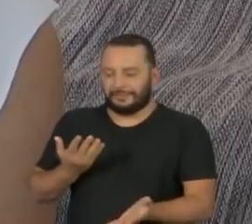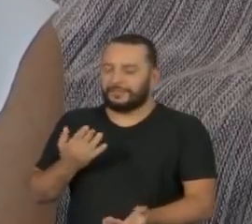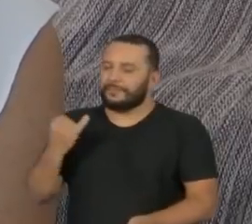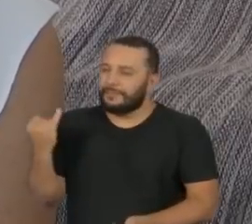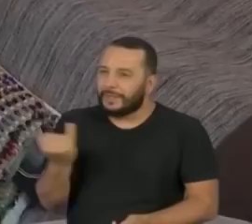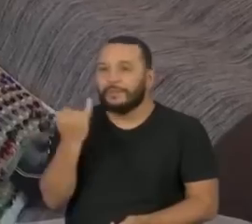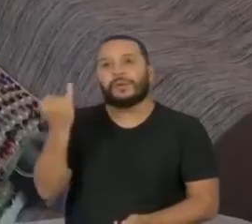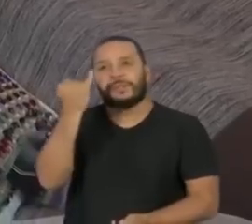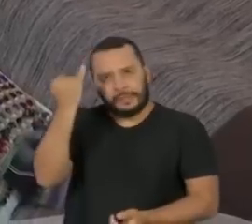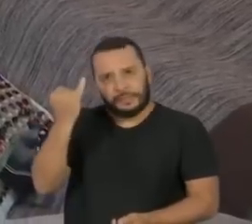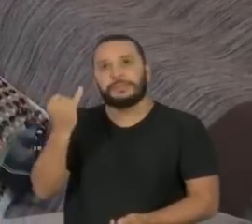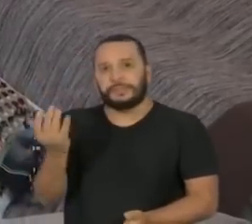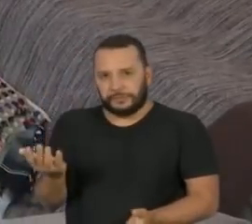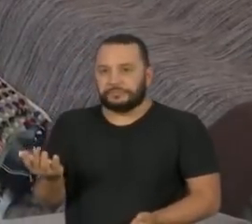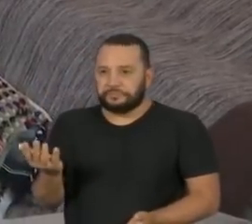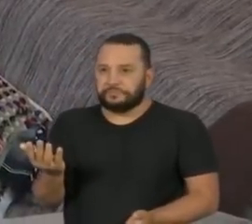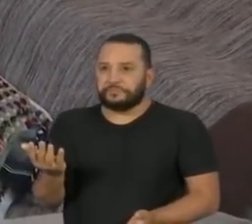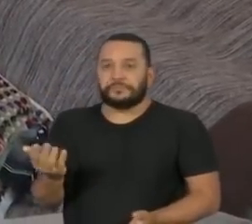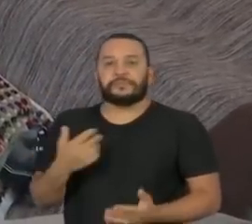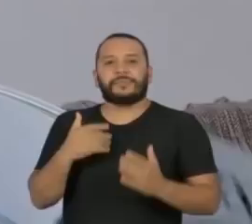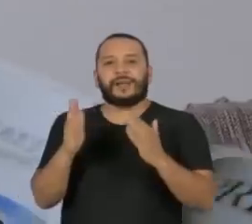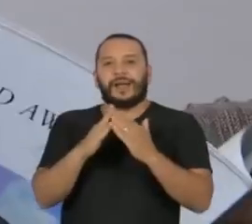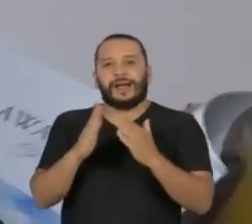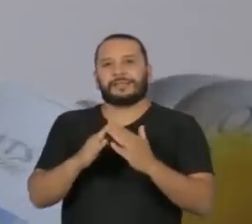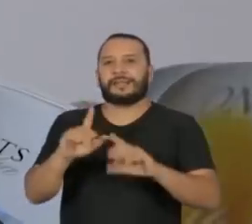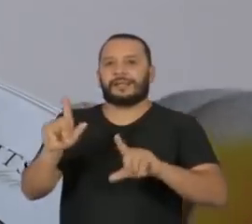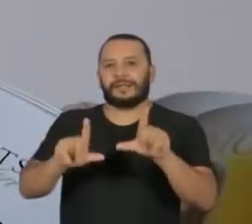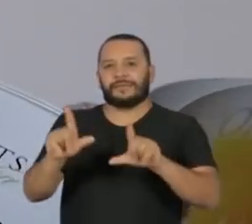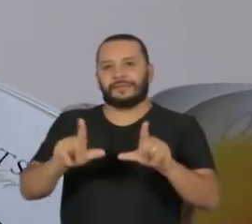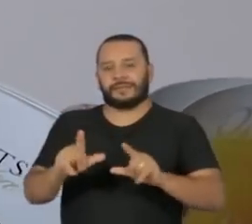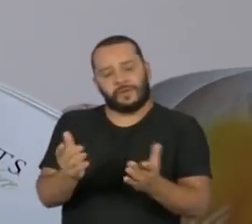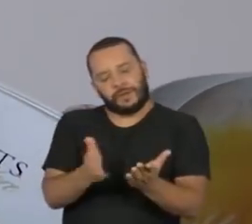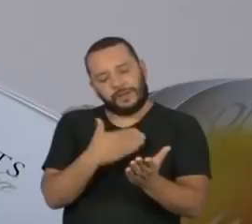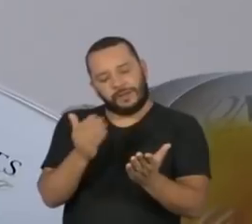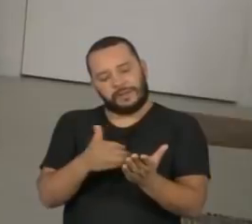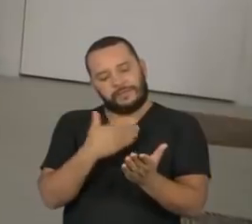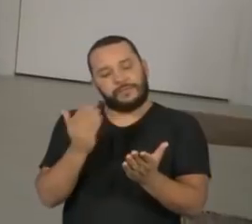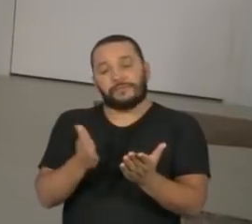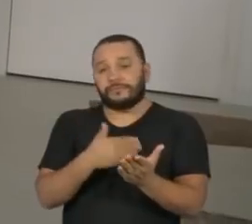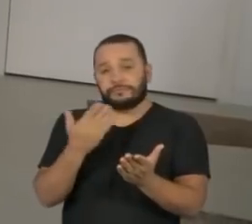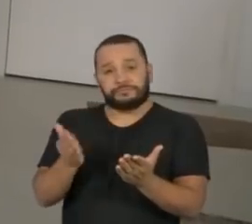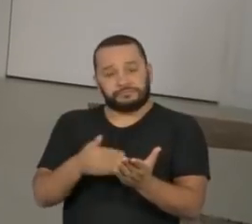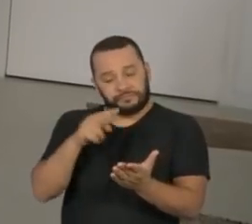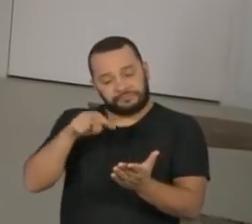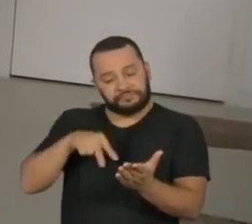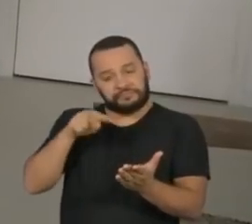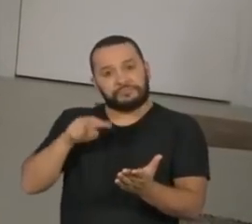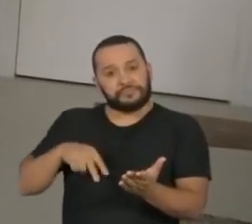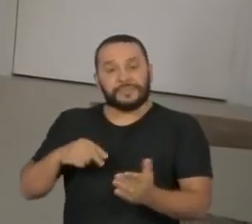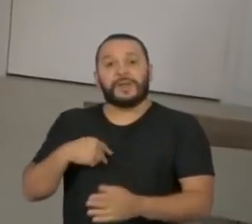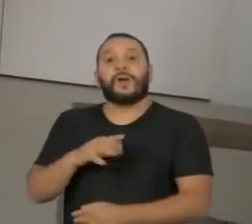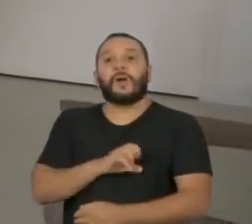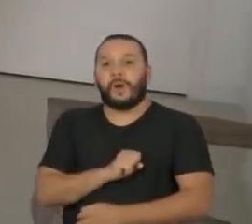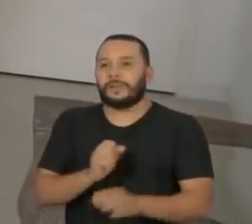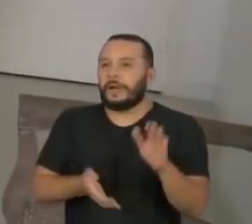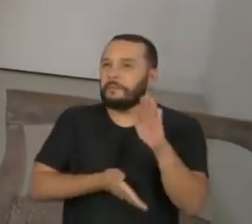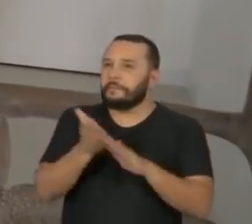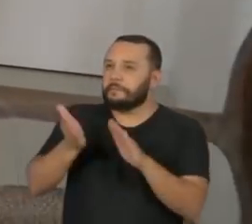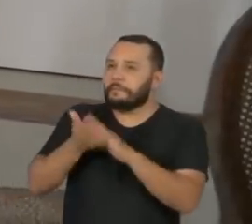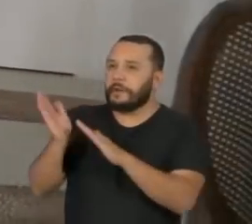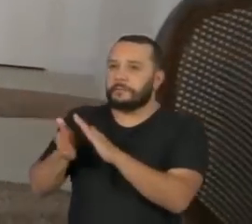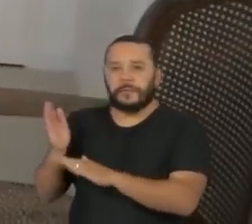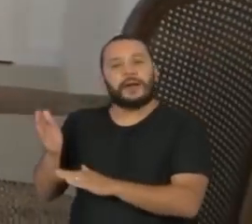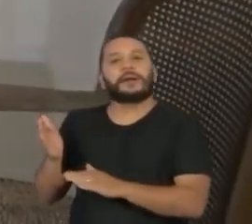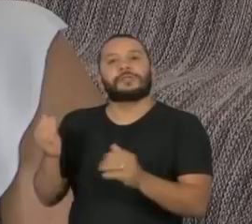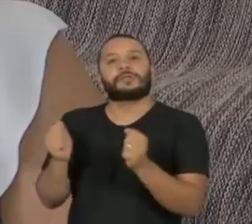fazer alguma coisa. Em casa, Ana assiste TV e lê livros e revistas, mas gosta mesmo é de sair e levar os netos